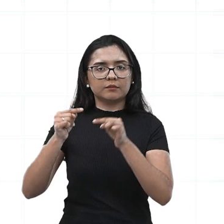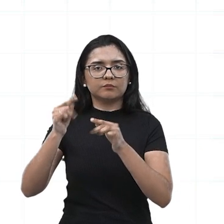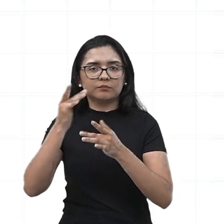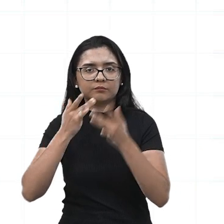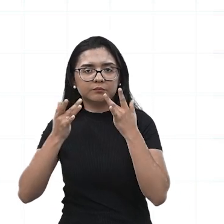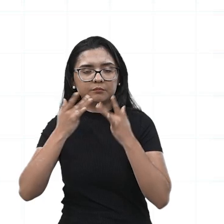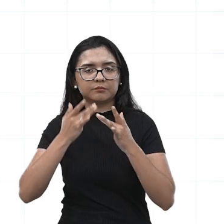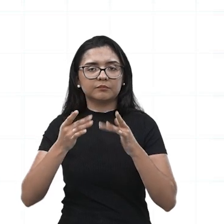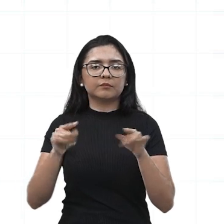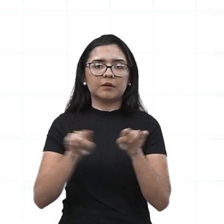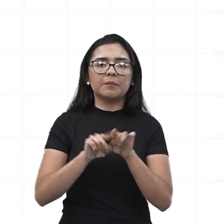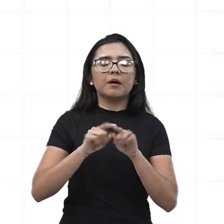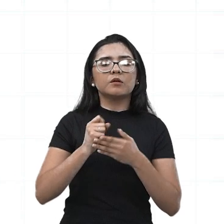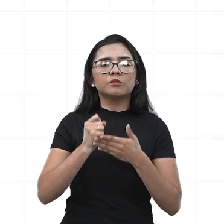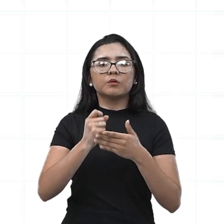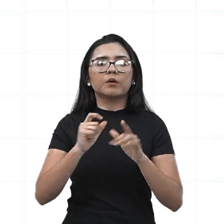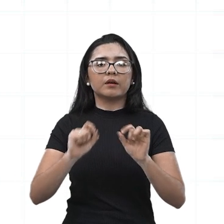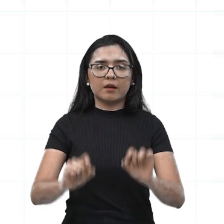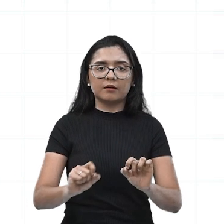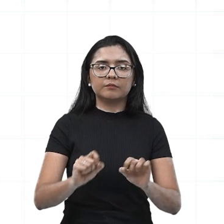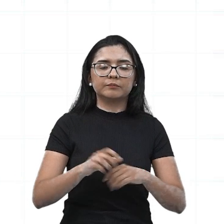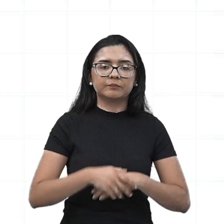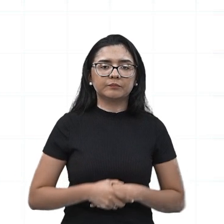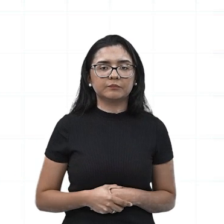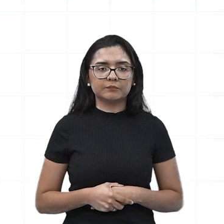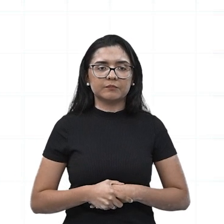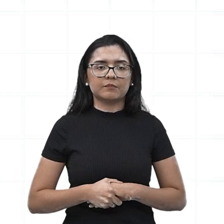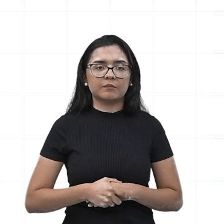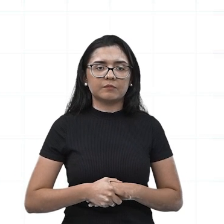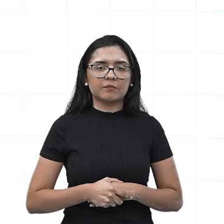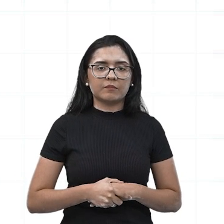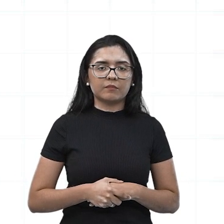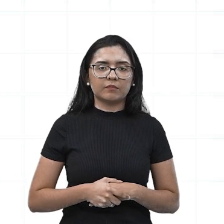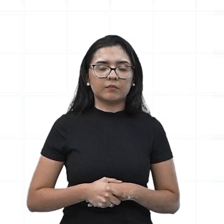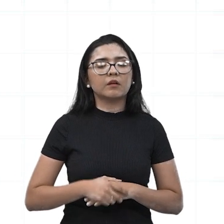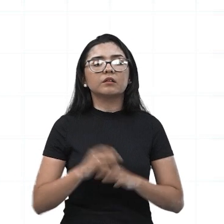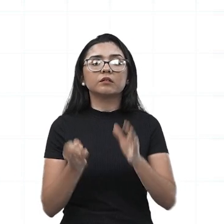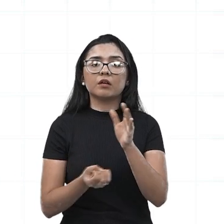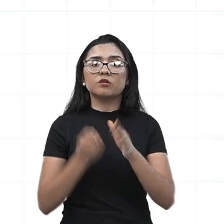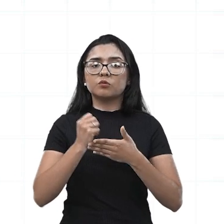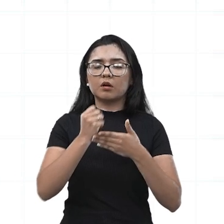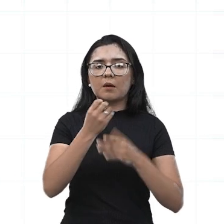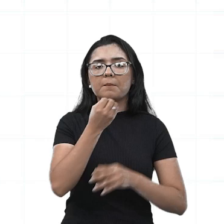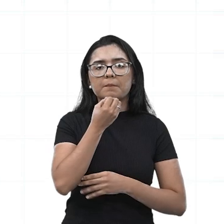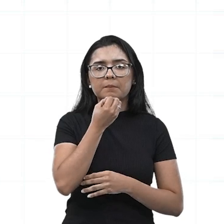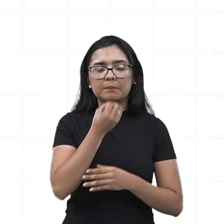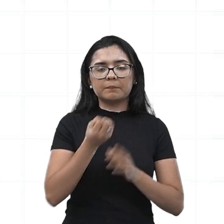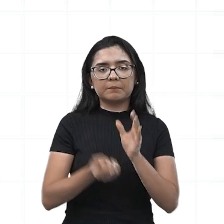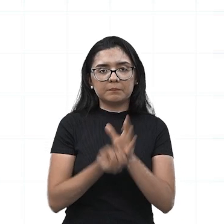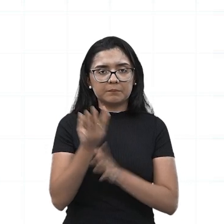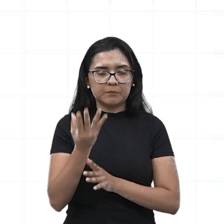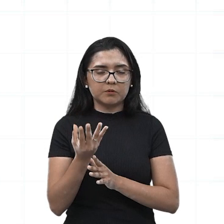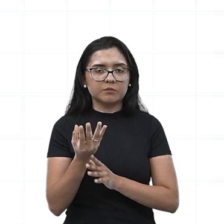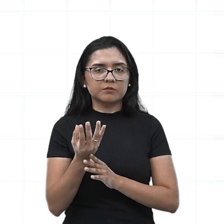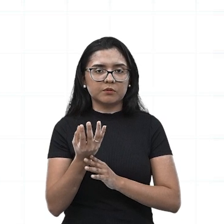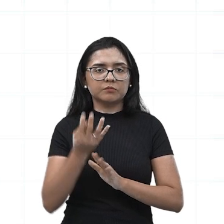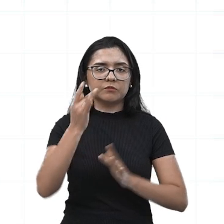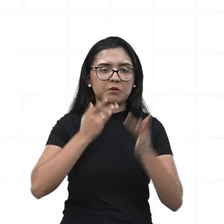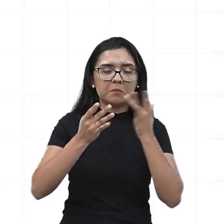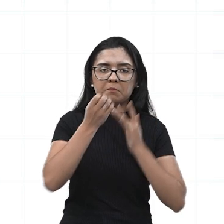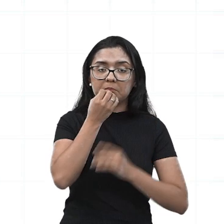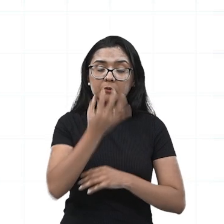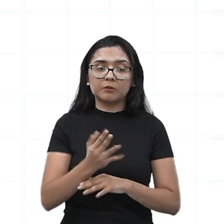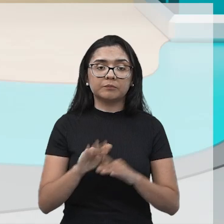e contribuam para o sucesso global da produção teatral. Então, para